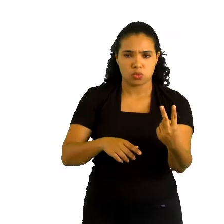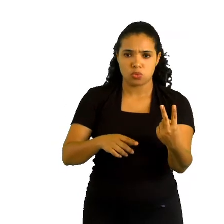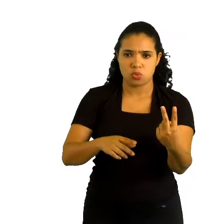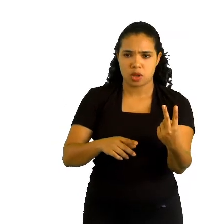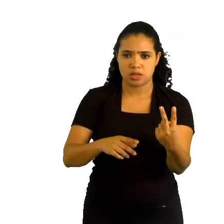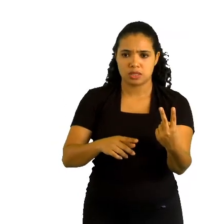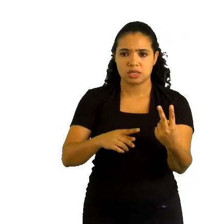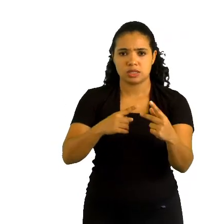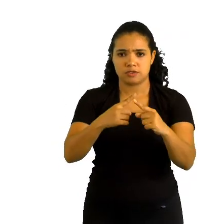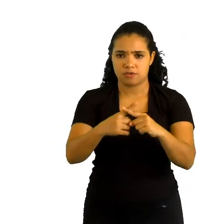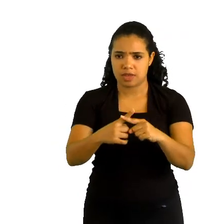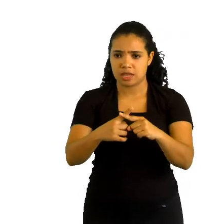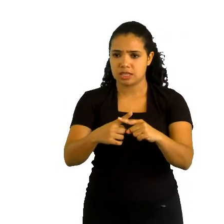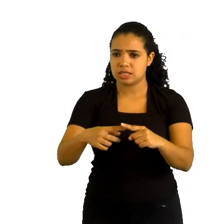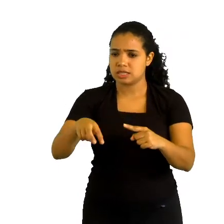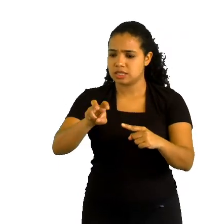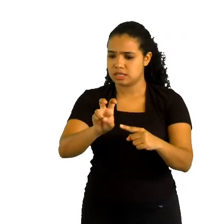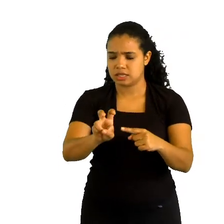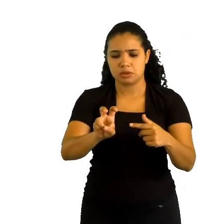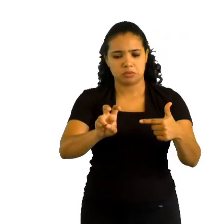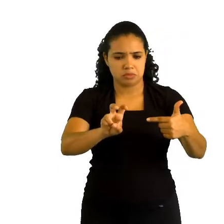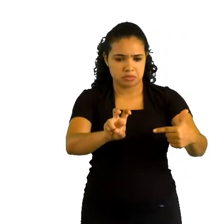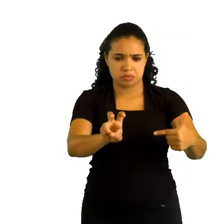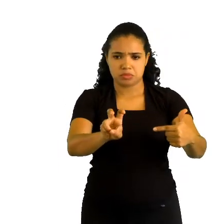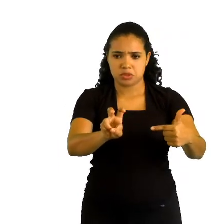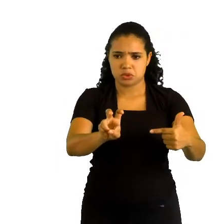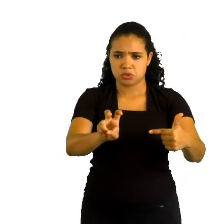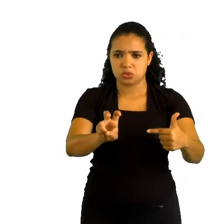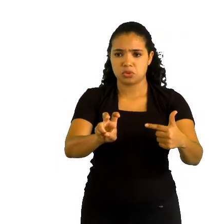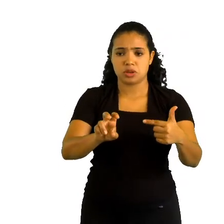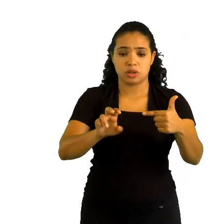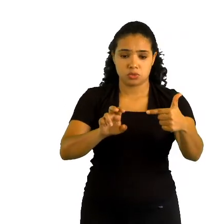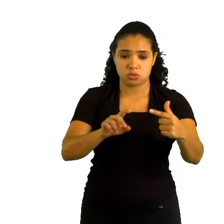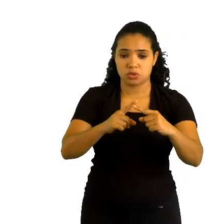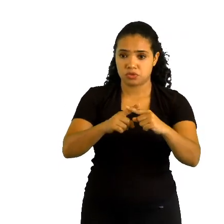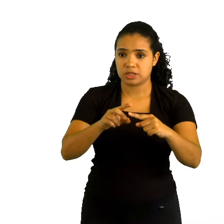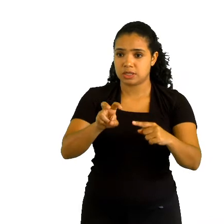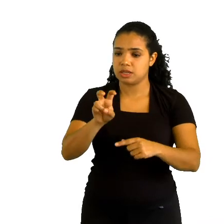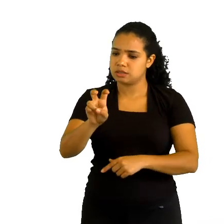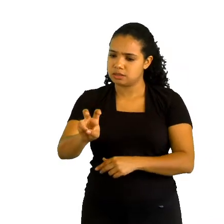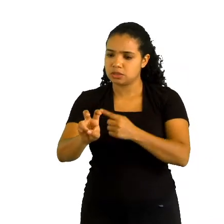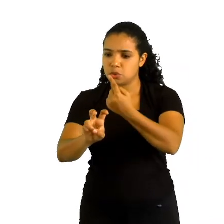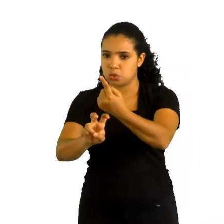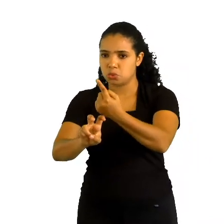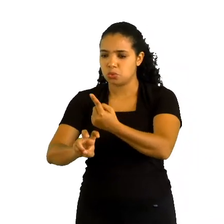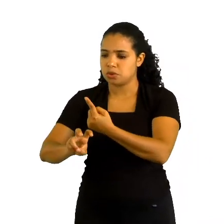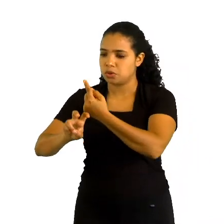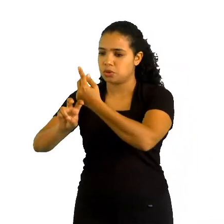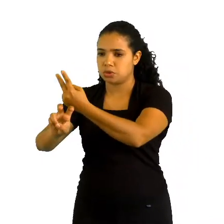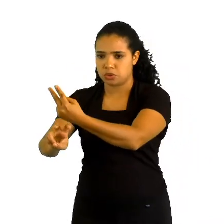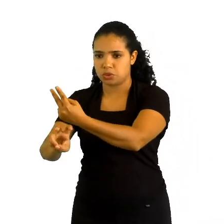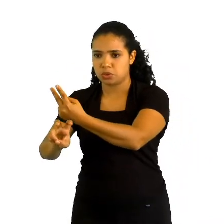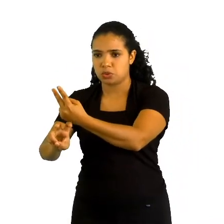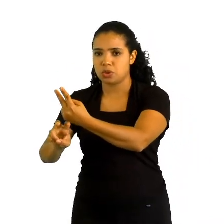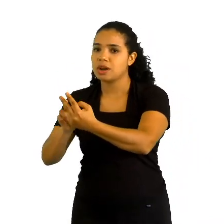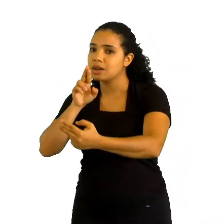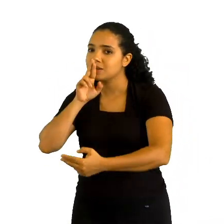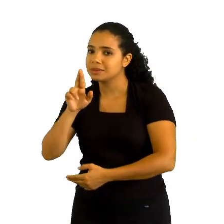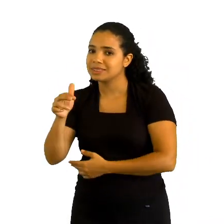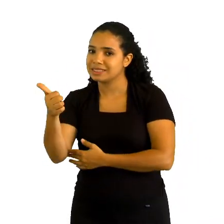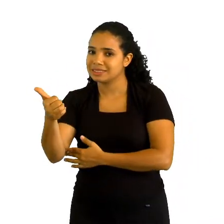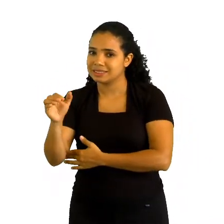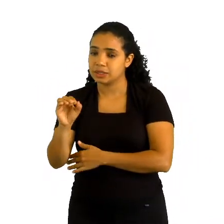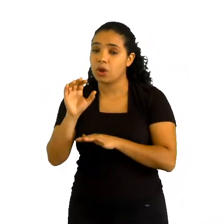somá-los 2 vezes. 5 mais 5 é igual a 10. Olha só, eu vou dar o conceito de multiplicação para